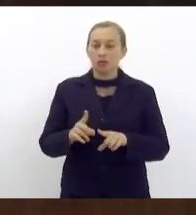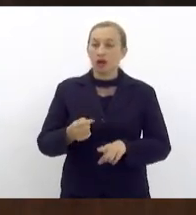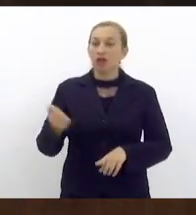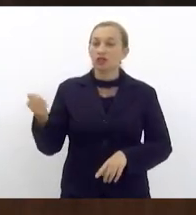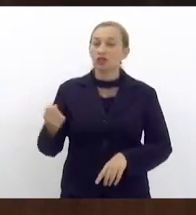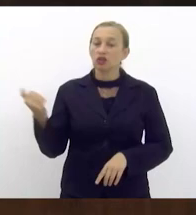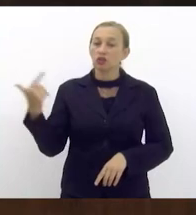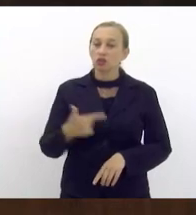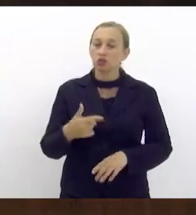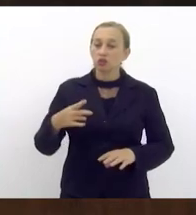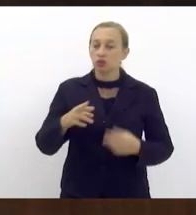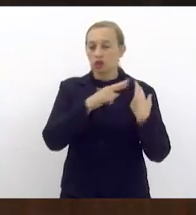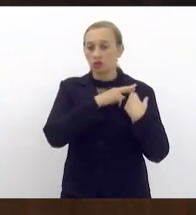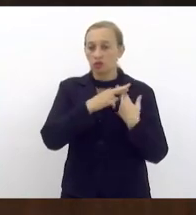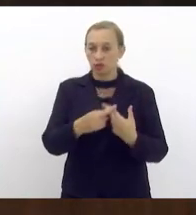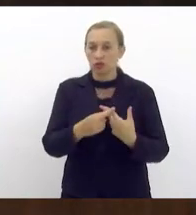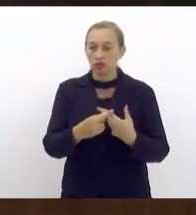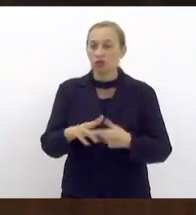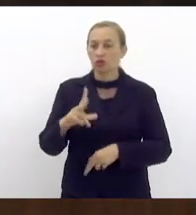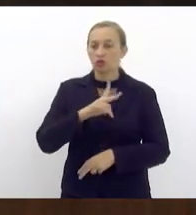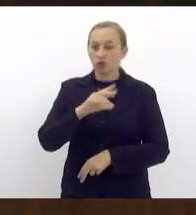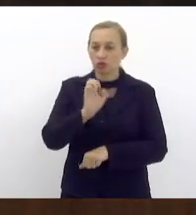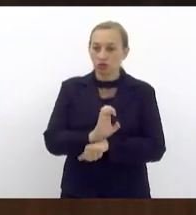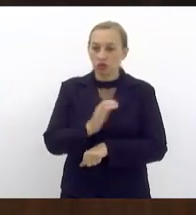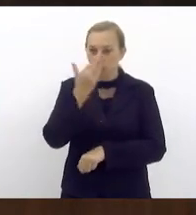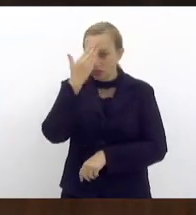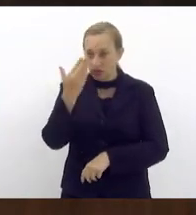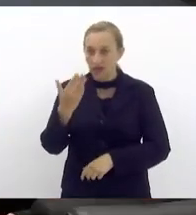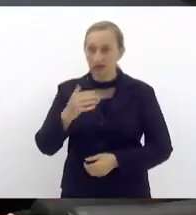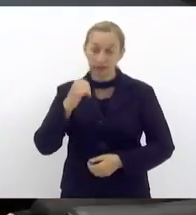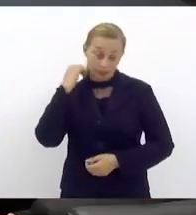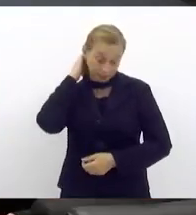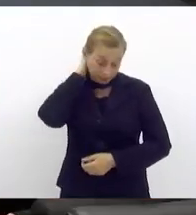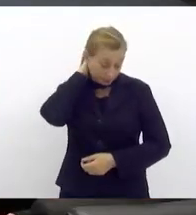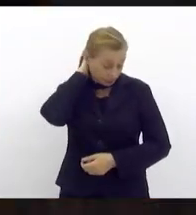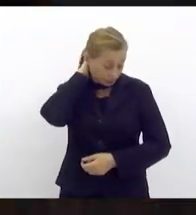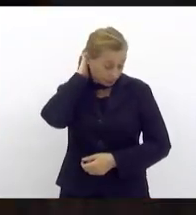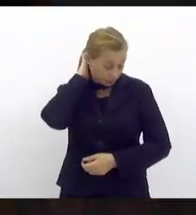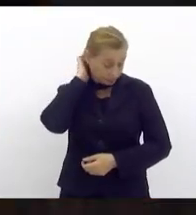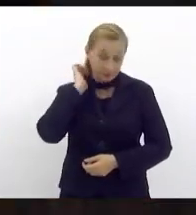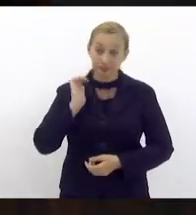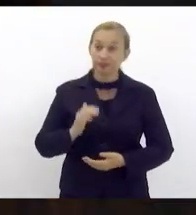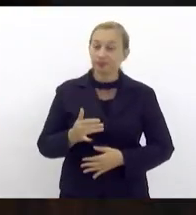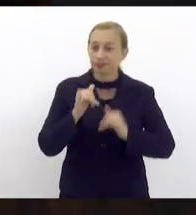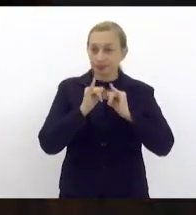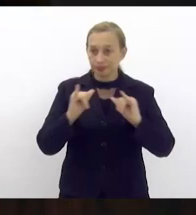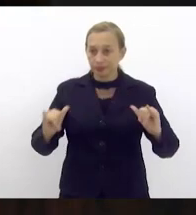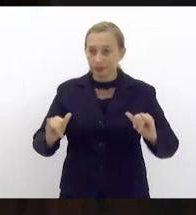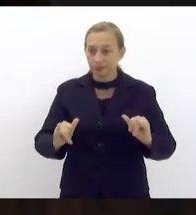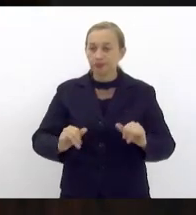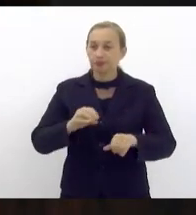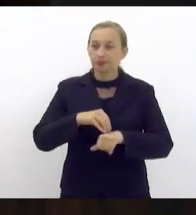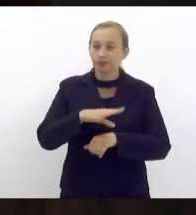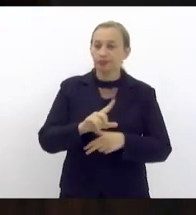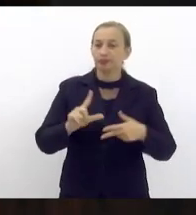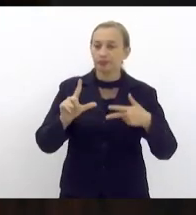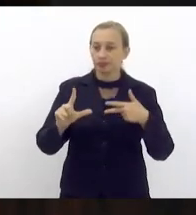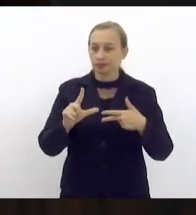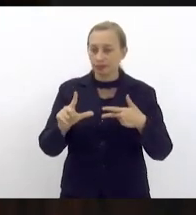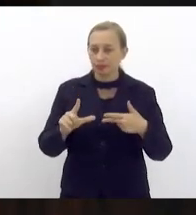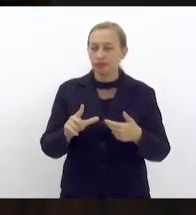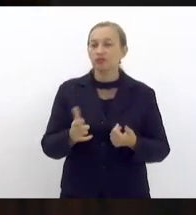isso de responsabilização do próprio Estado muito obrigada obrigada anuncio a indicação única